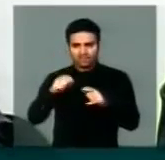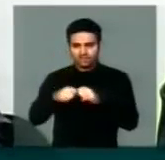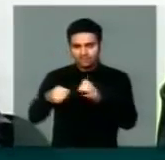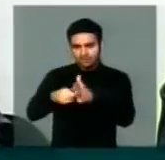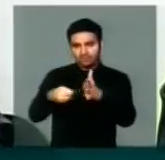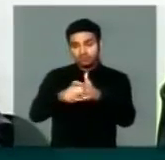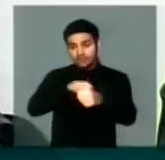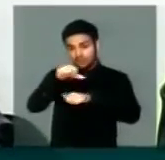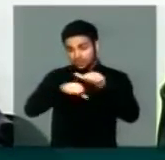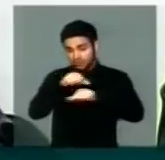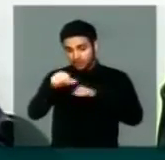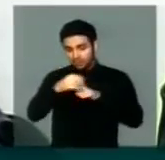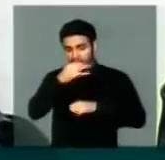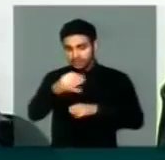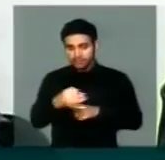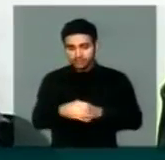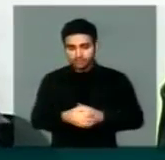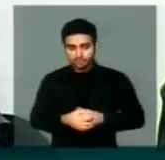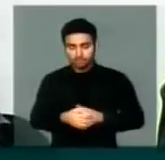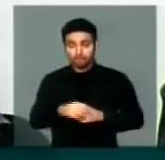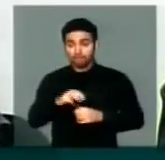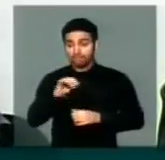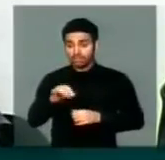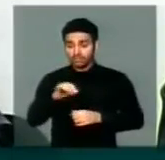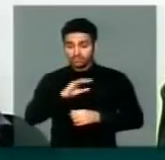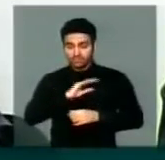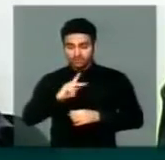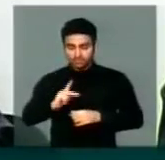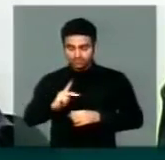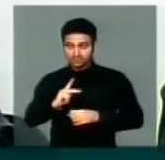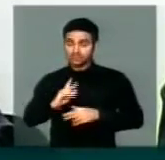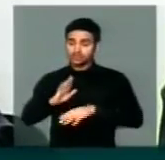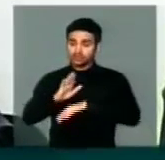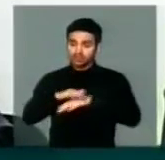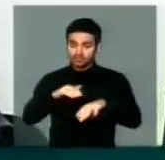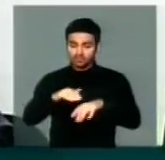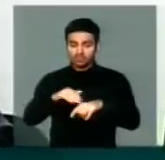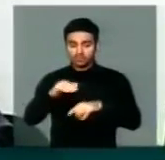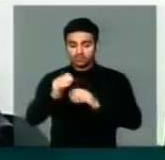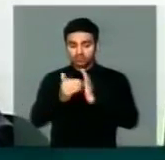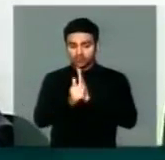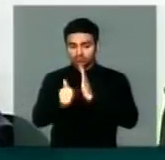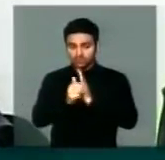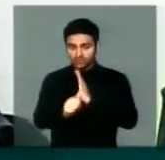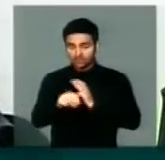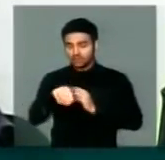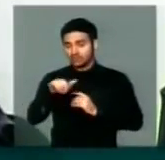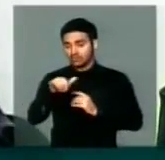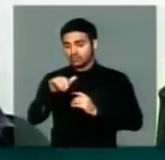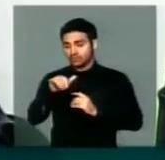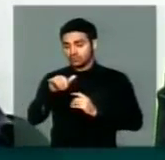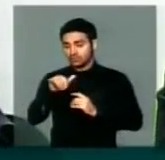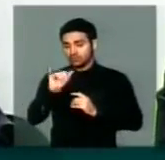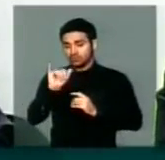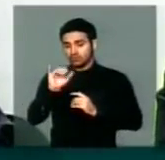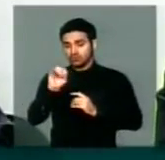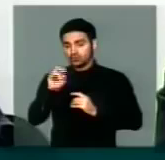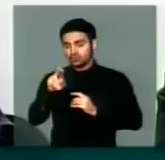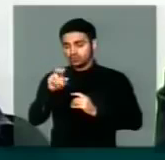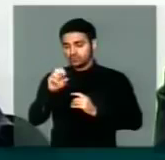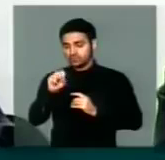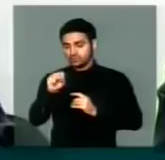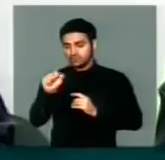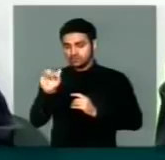suas declarações. Ora, se o Ministério Público fez a convocação do doleiro, delator Alberto Sef, em 11 de